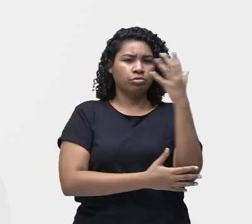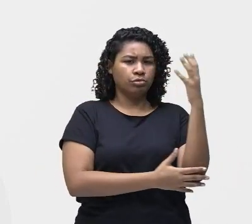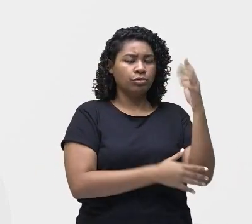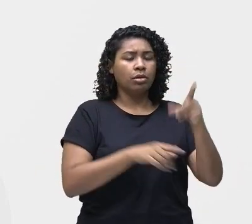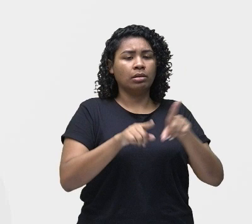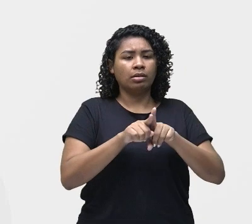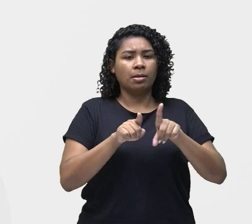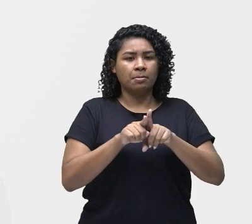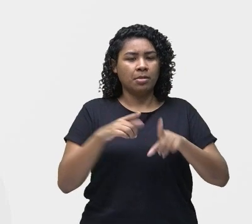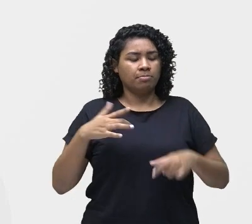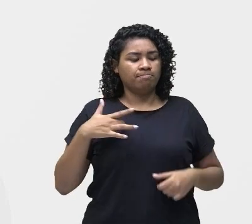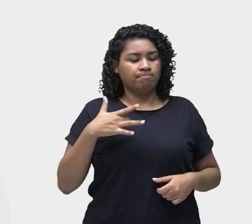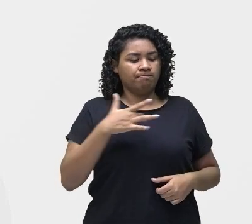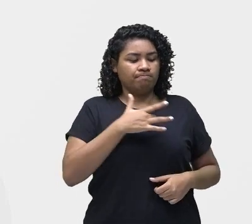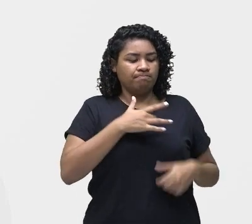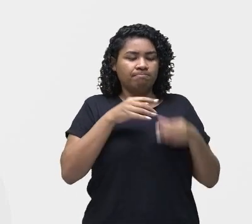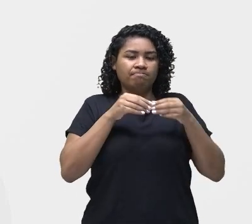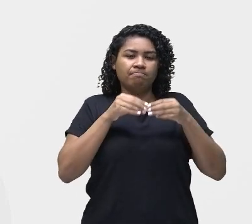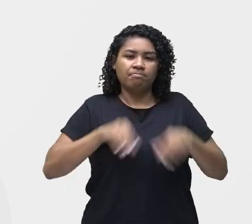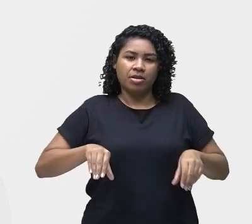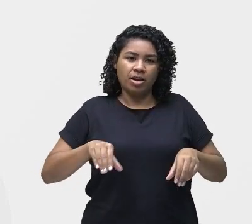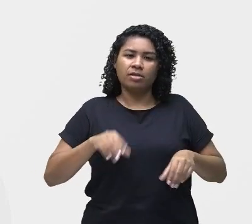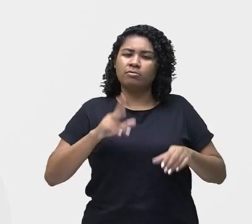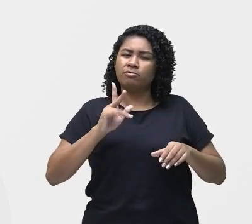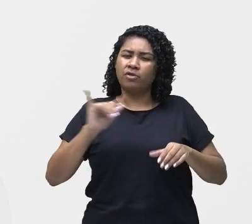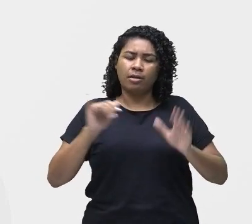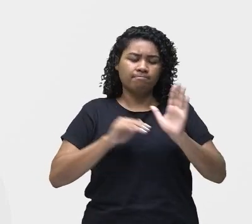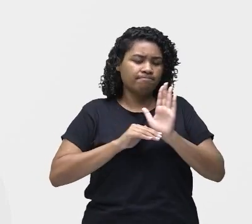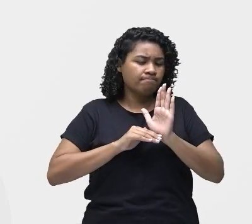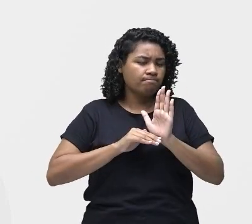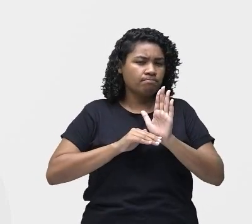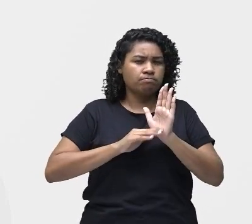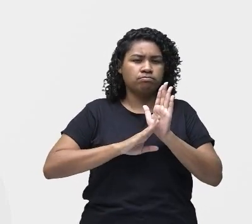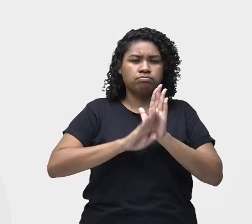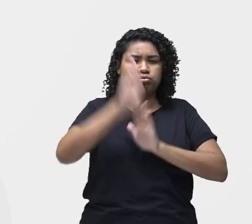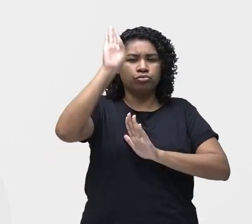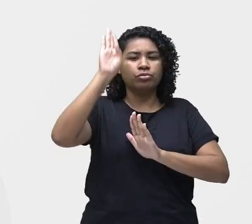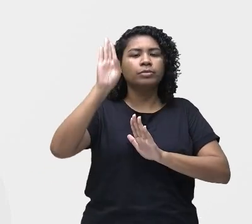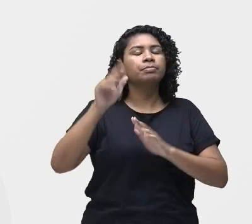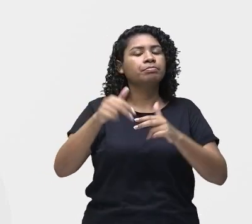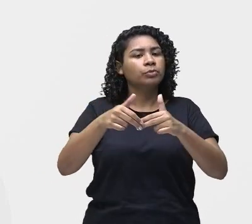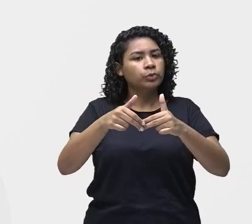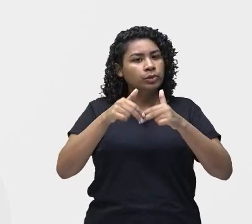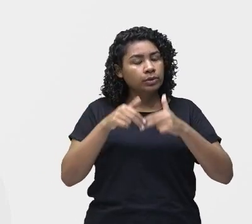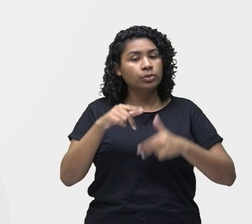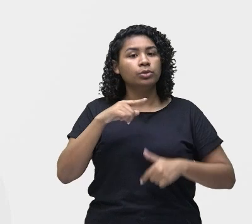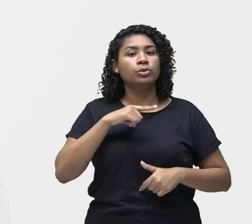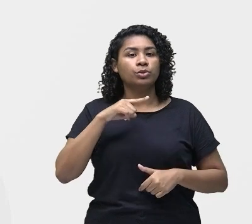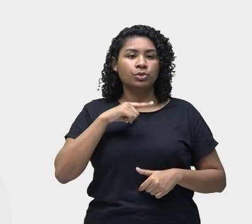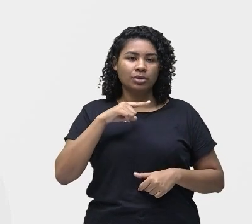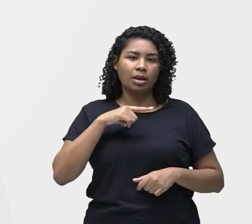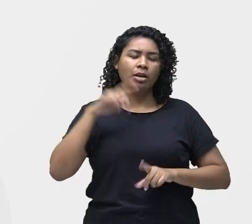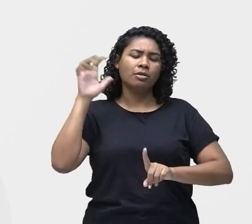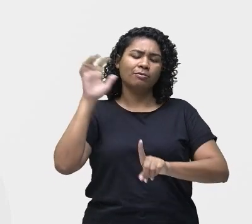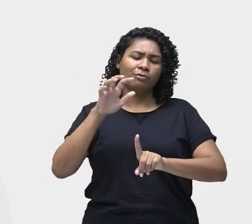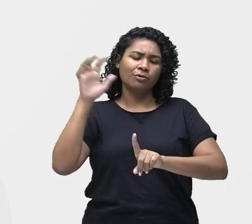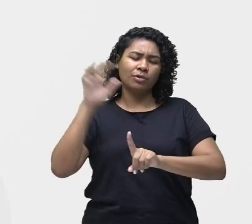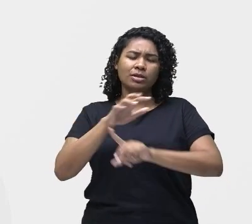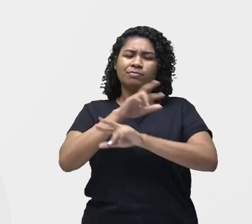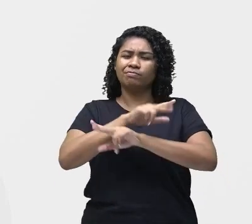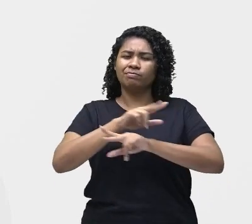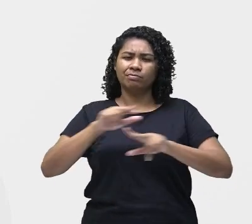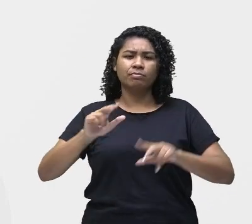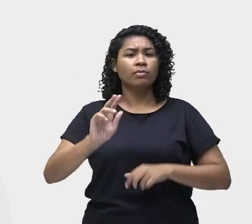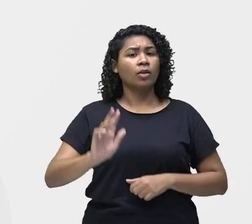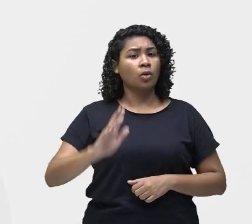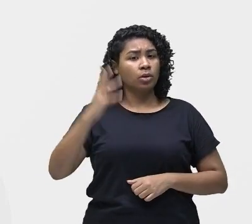registrados com maior frequência. Então, nós temos vários registros aí de impactos que acontecem